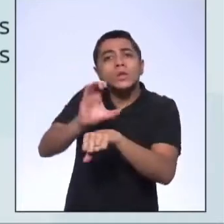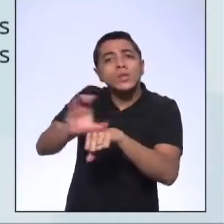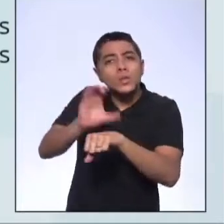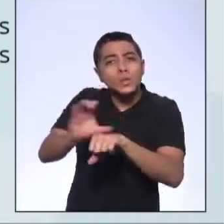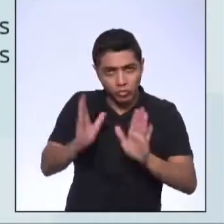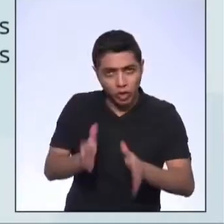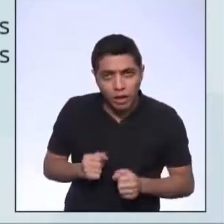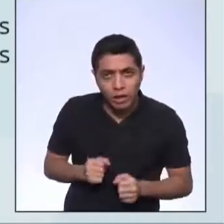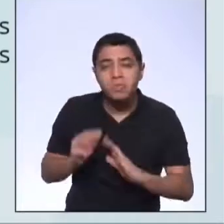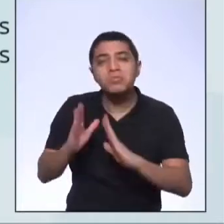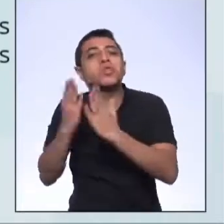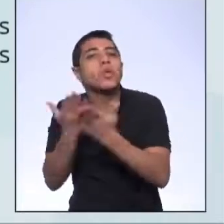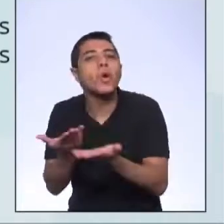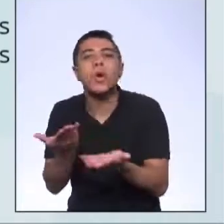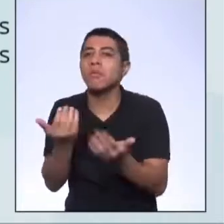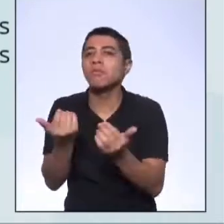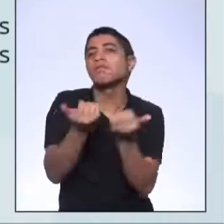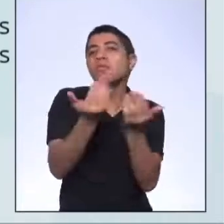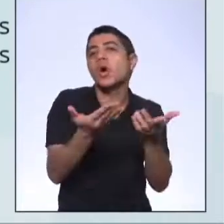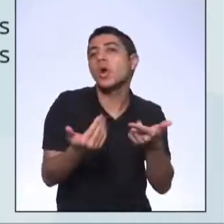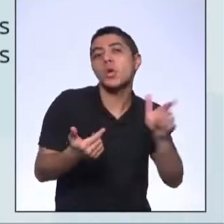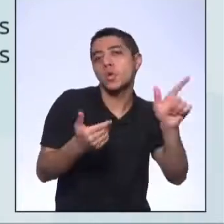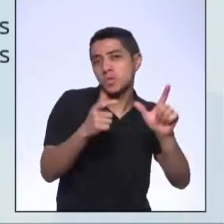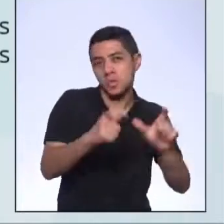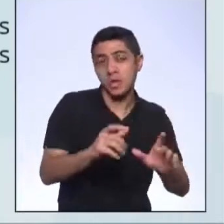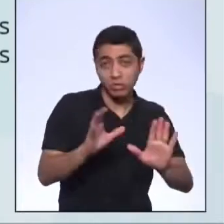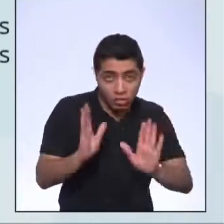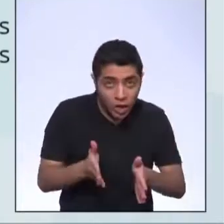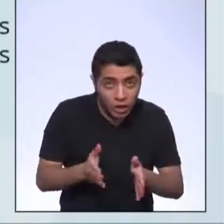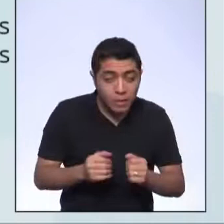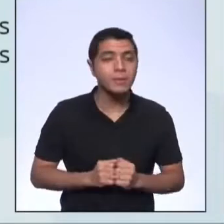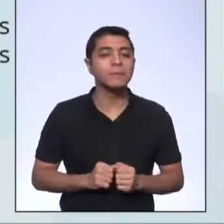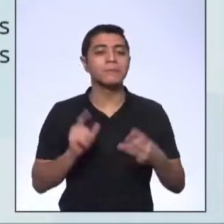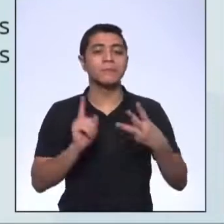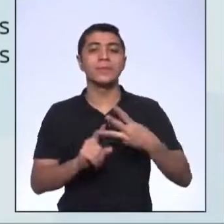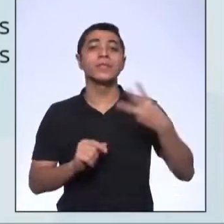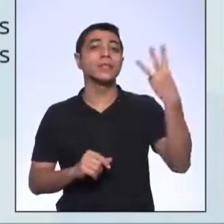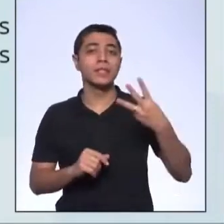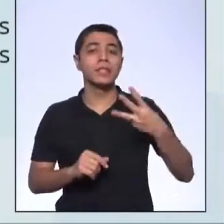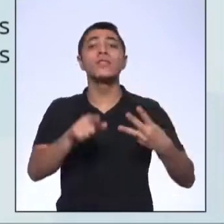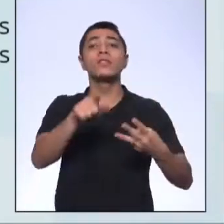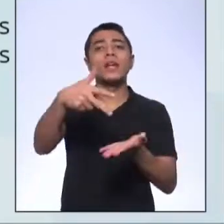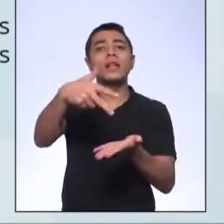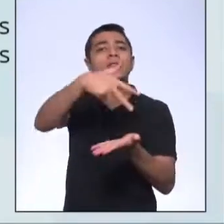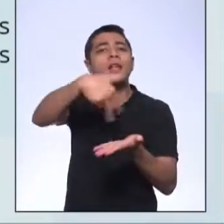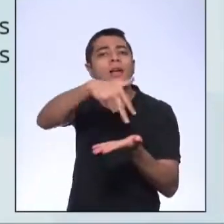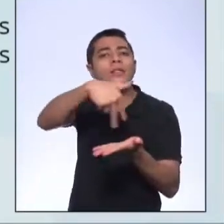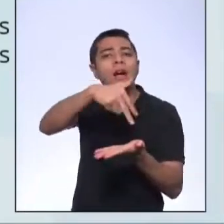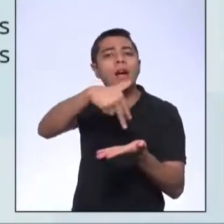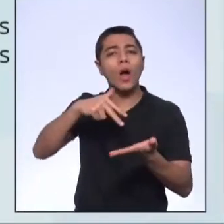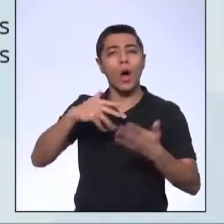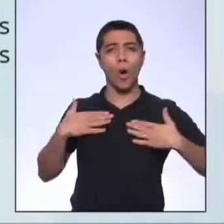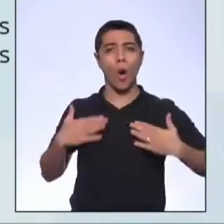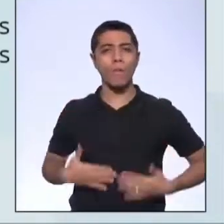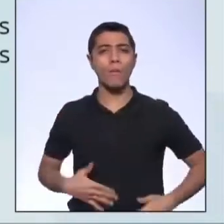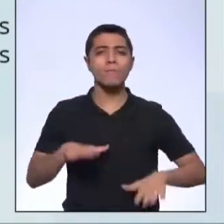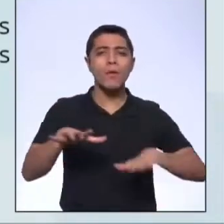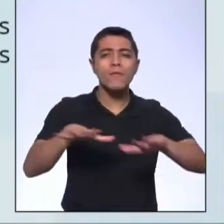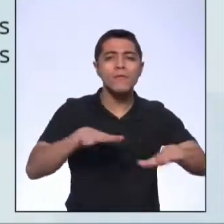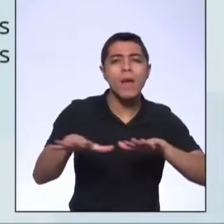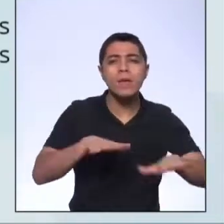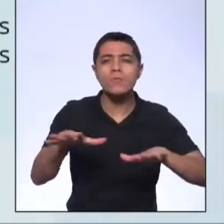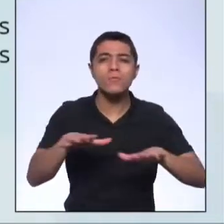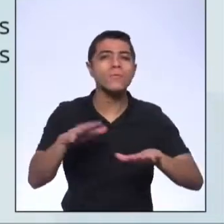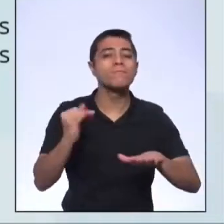qual é a importância de realizar movimentos corporais dançando considerando os tempos a pandemia tá